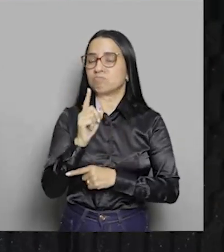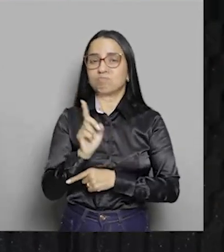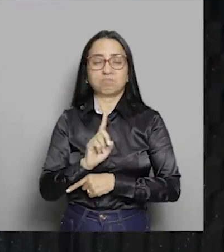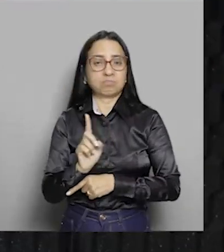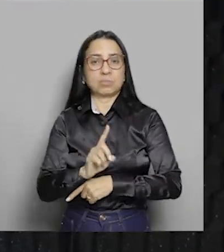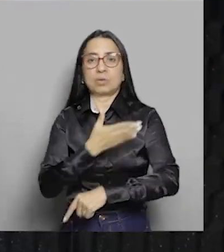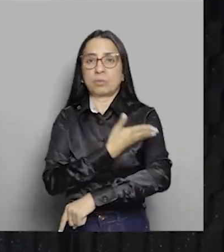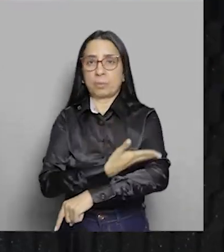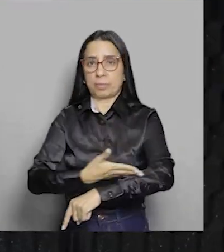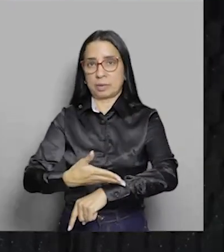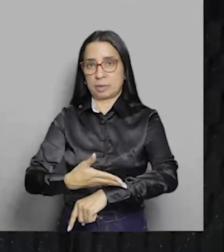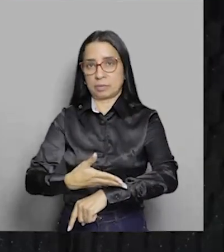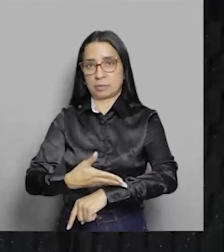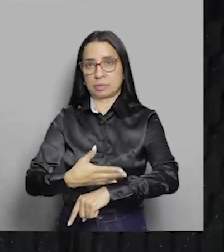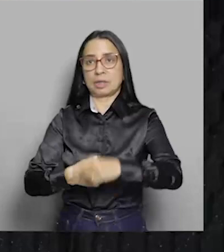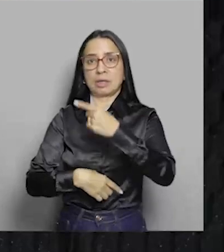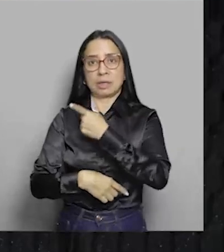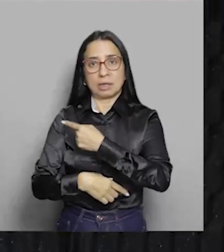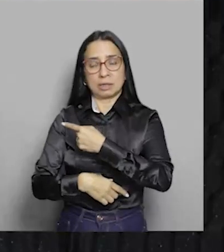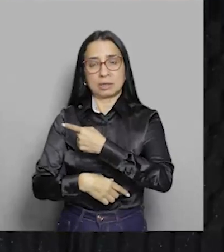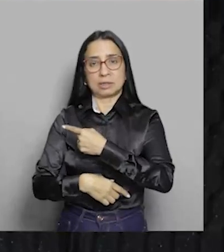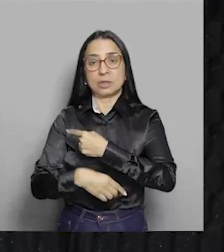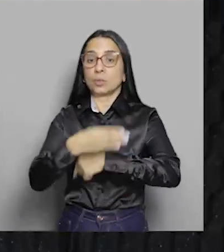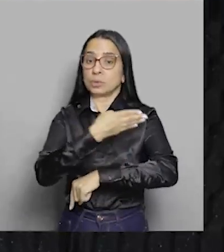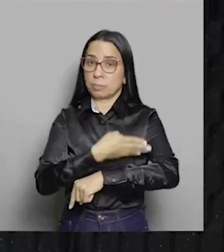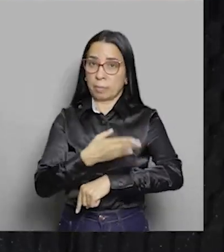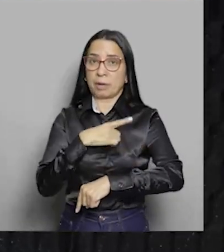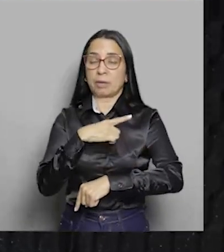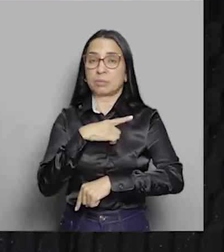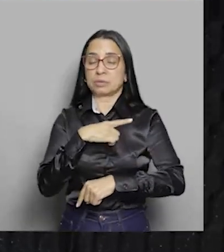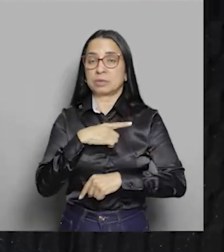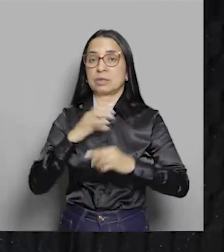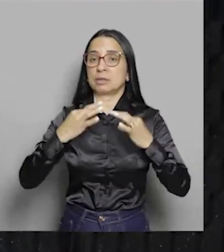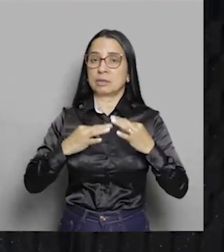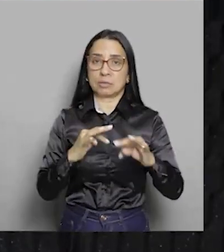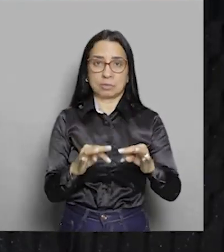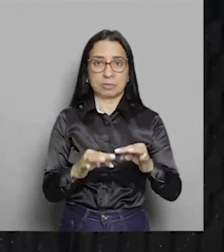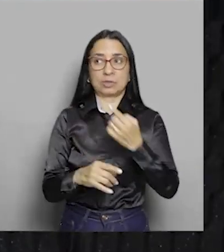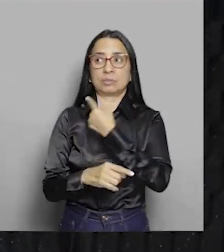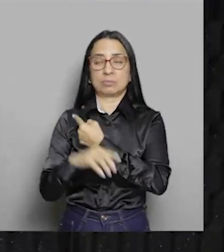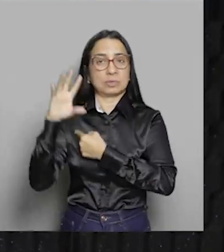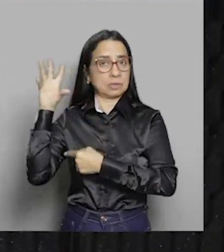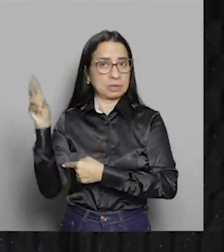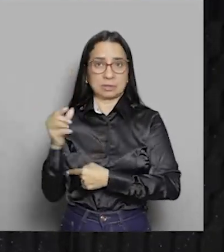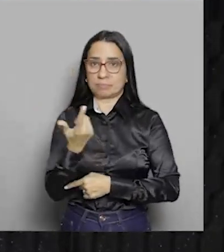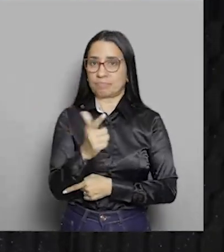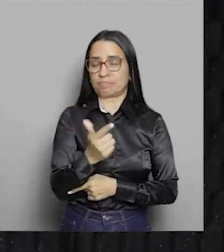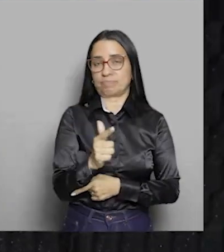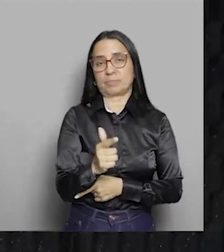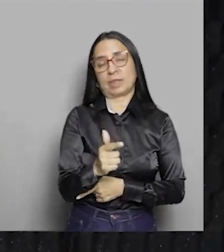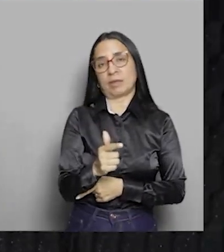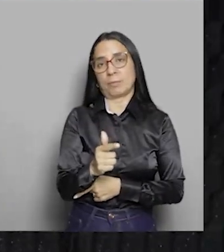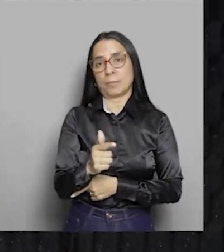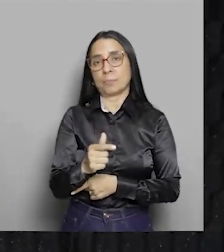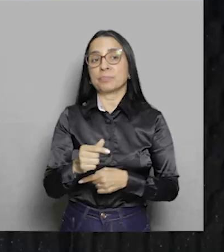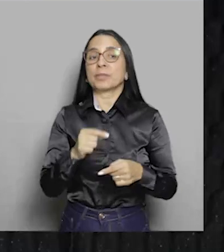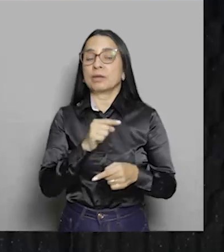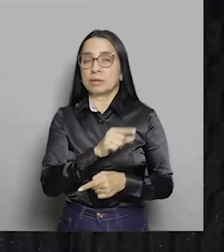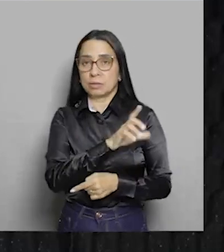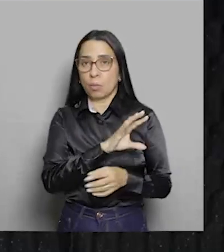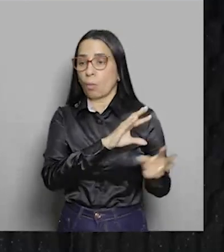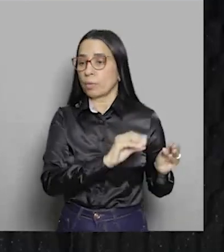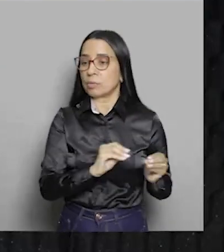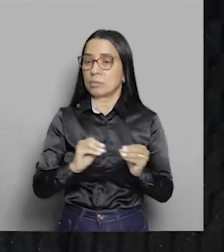tecnologia, e os africanos e os asiáticos não tinham nada disso. Então, caberia a eles, na verdade, trazer todo